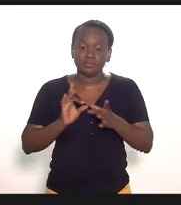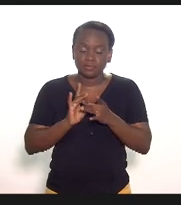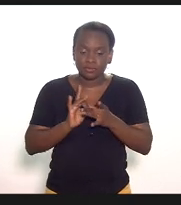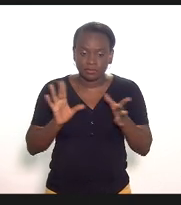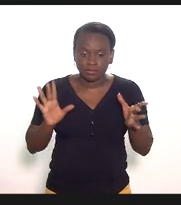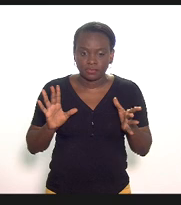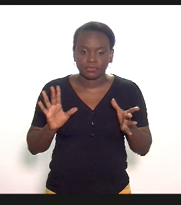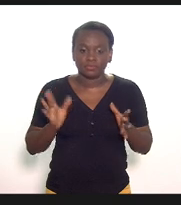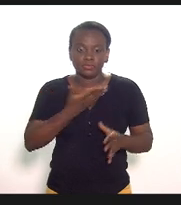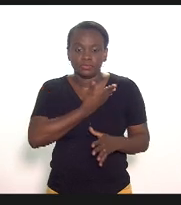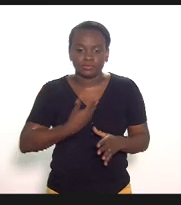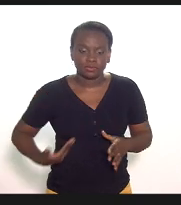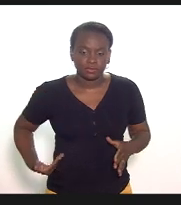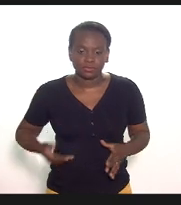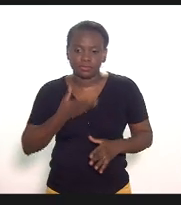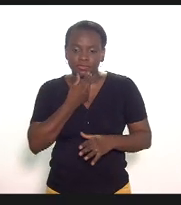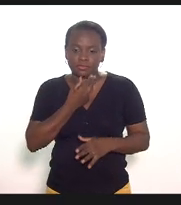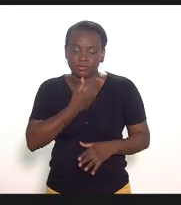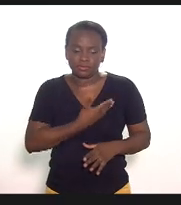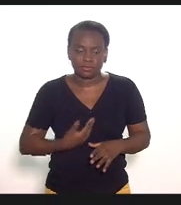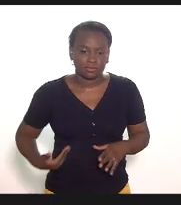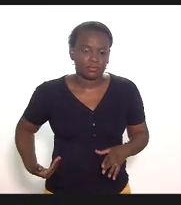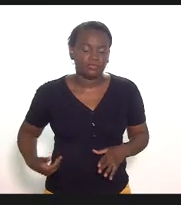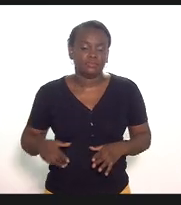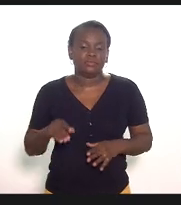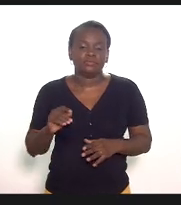autoriza o governador a